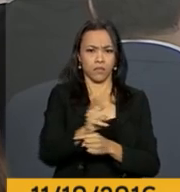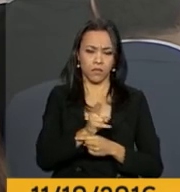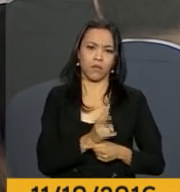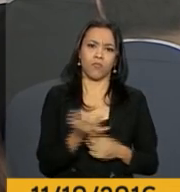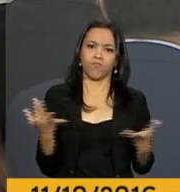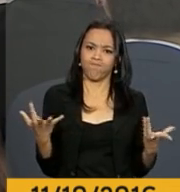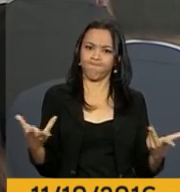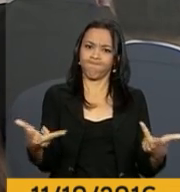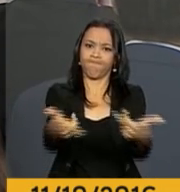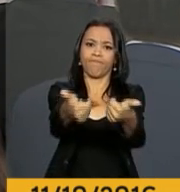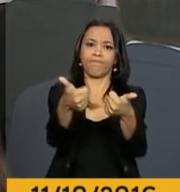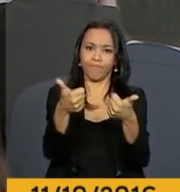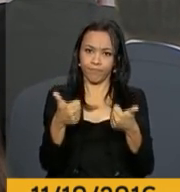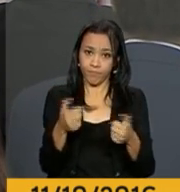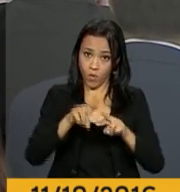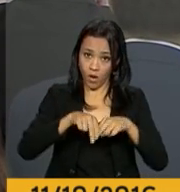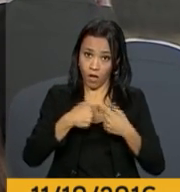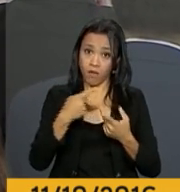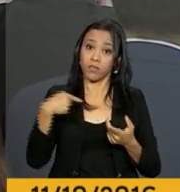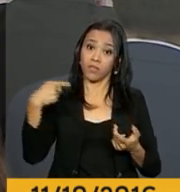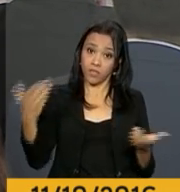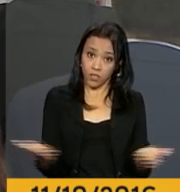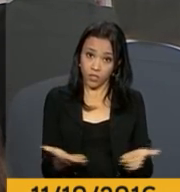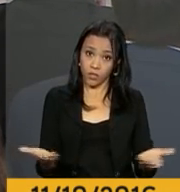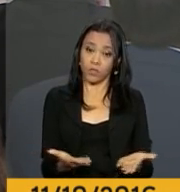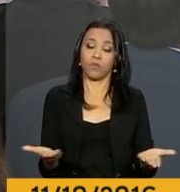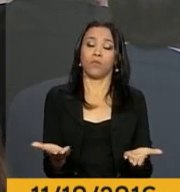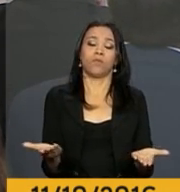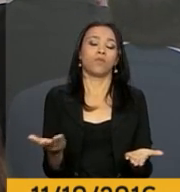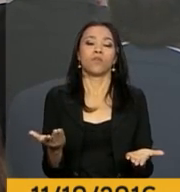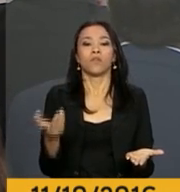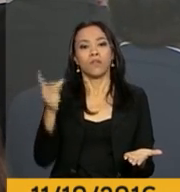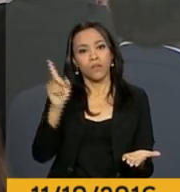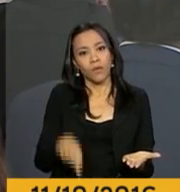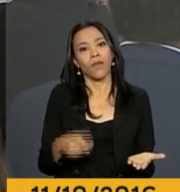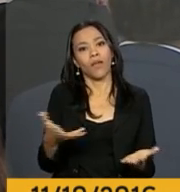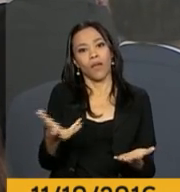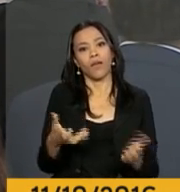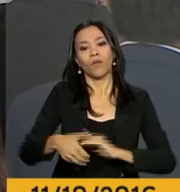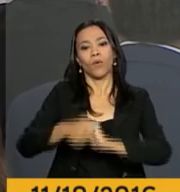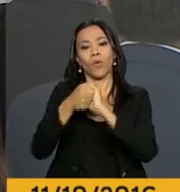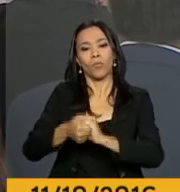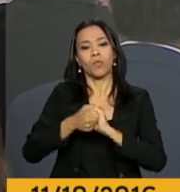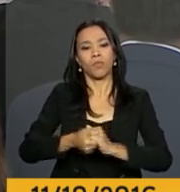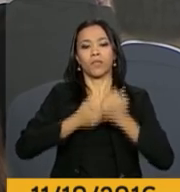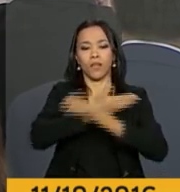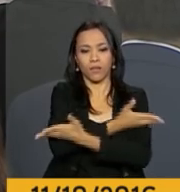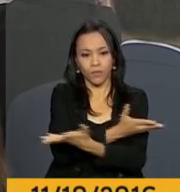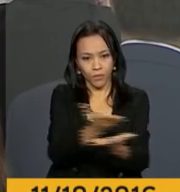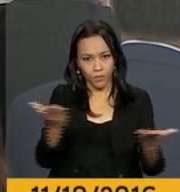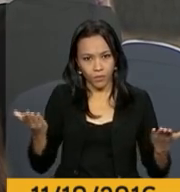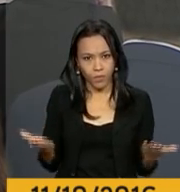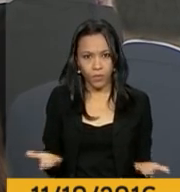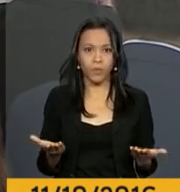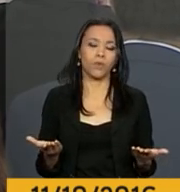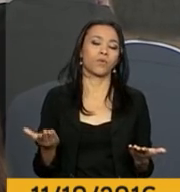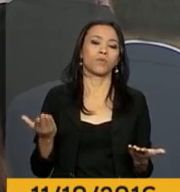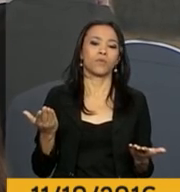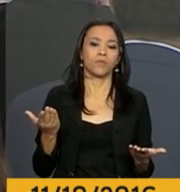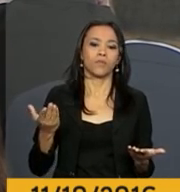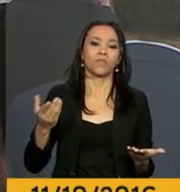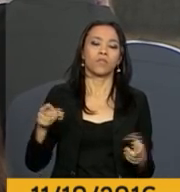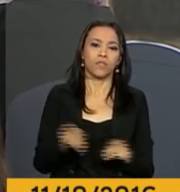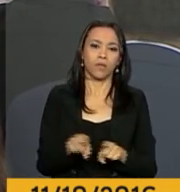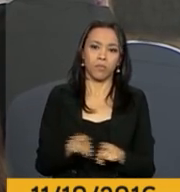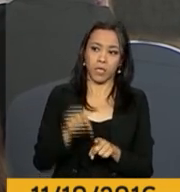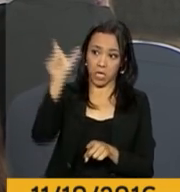força destas medidas de modo que em brevíssimo as palavras eu quero cumprimentar todos cumprimentar mais uma vez o Tribunal Superior